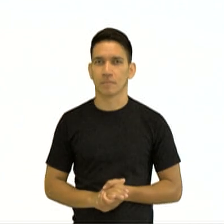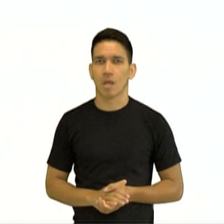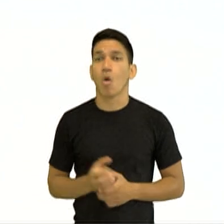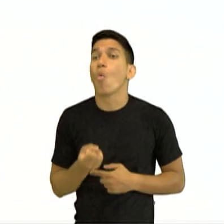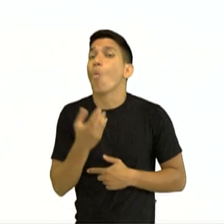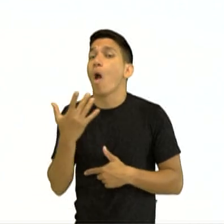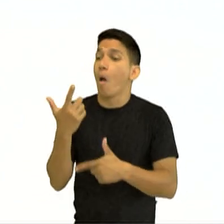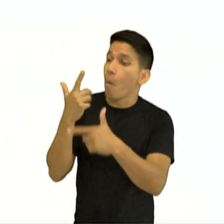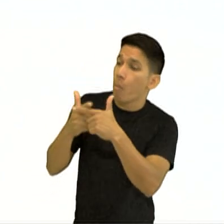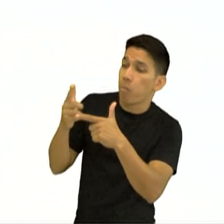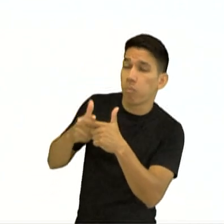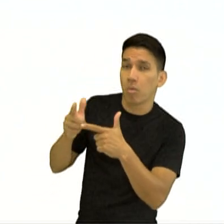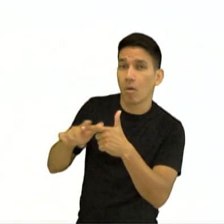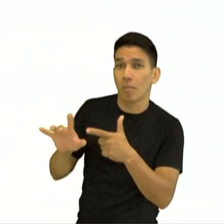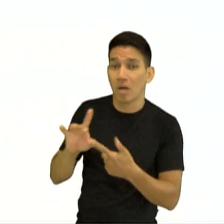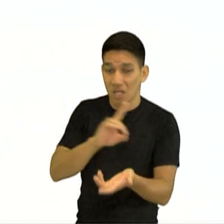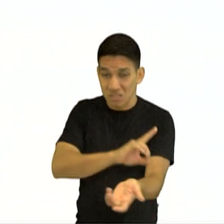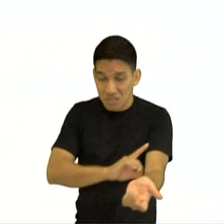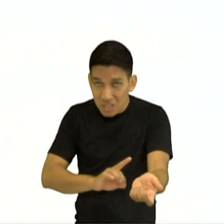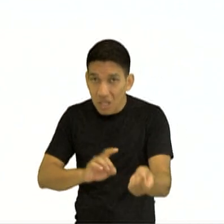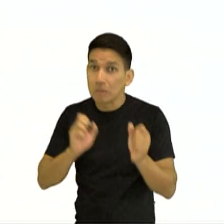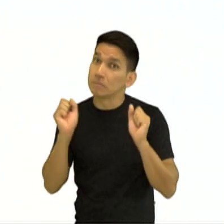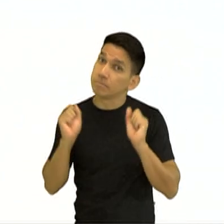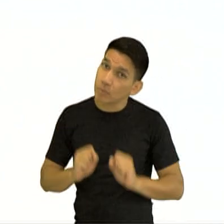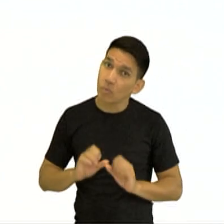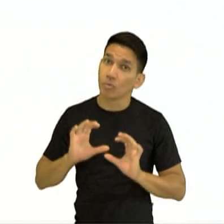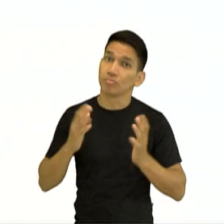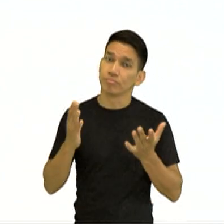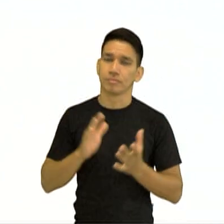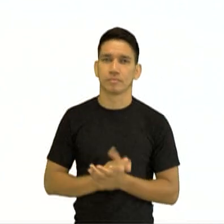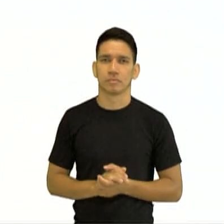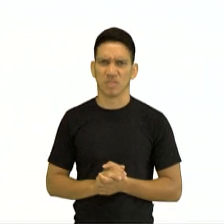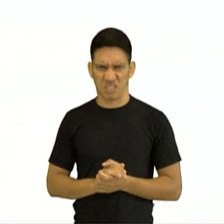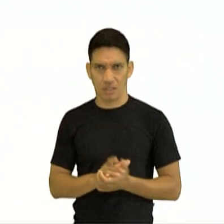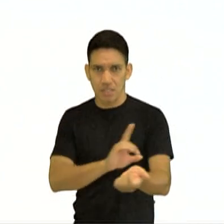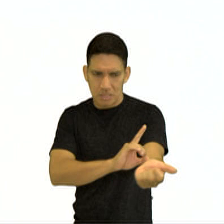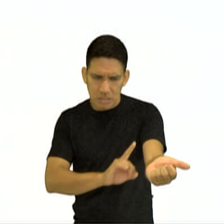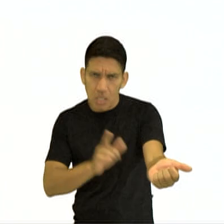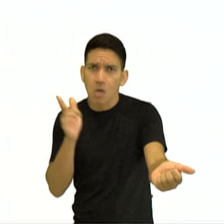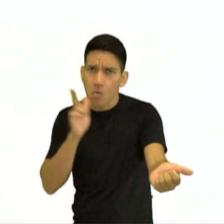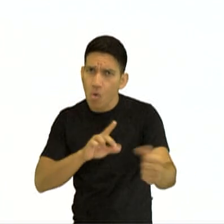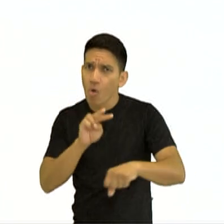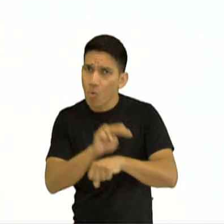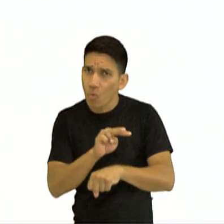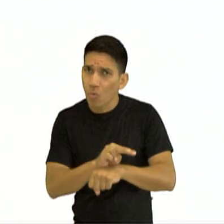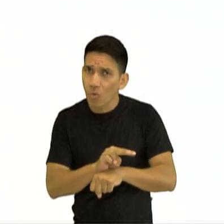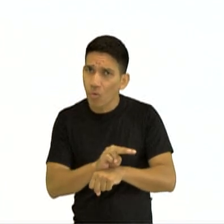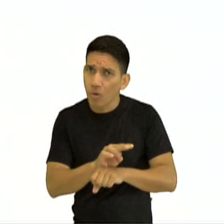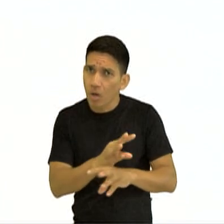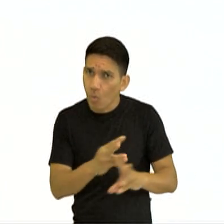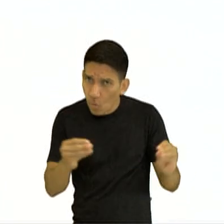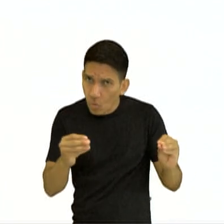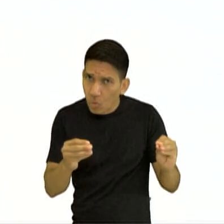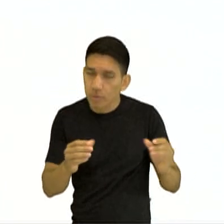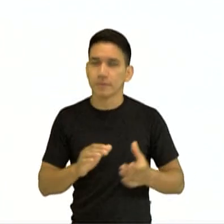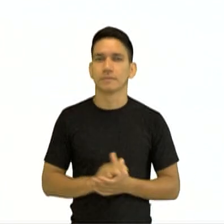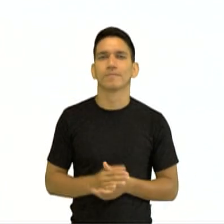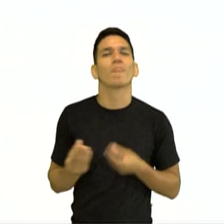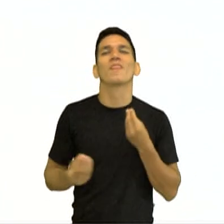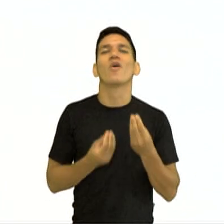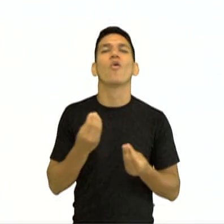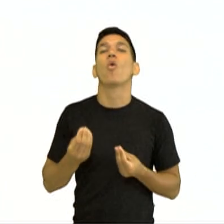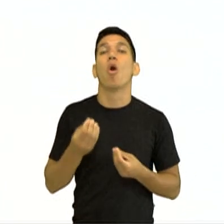os problemas que essa doença pode ocasionar? Ela tem tratamento? Tem cura? E como que a gente